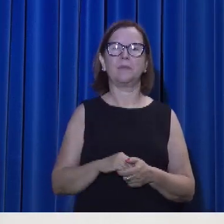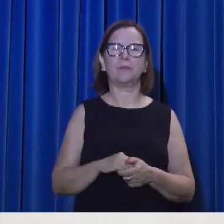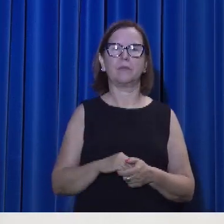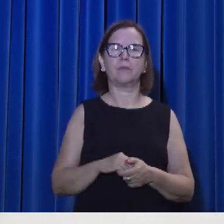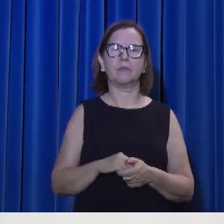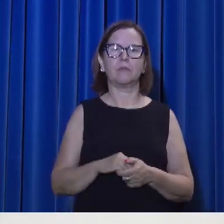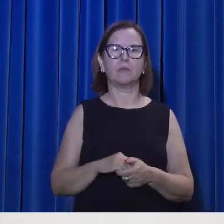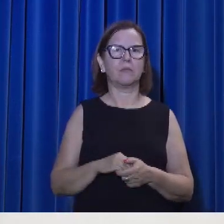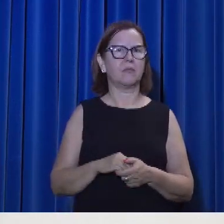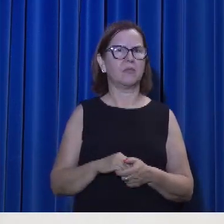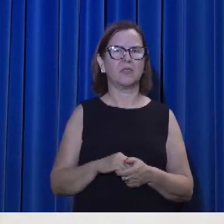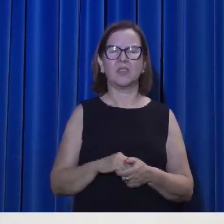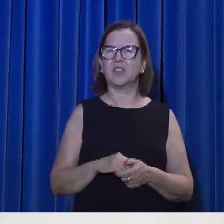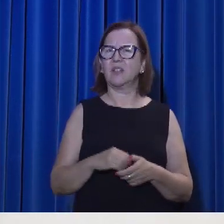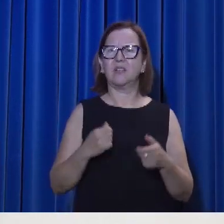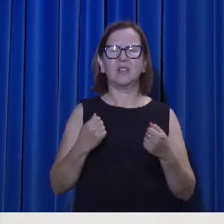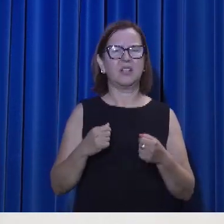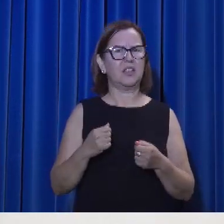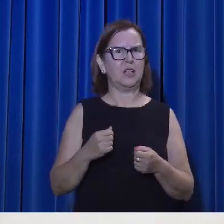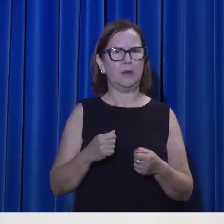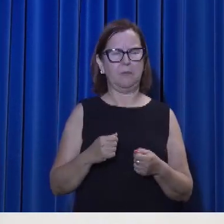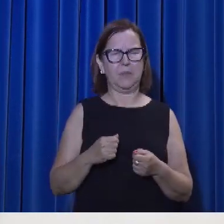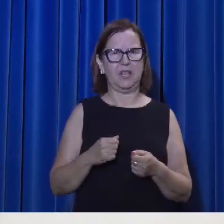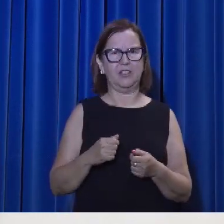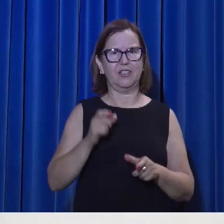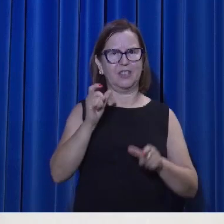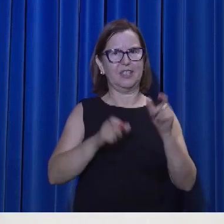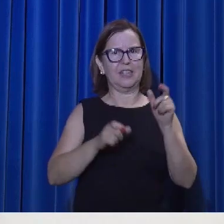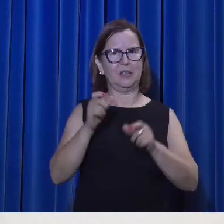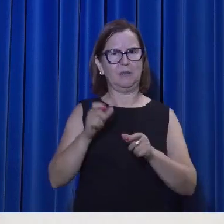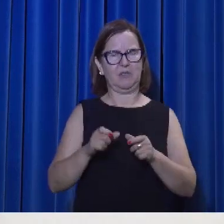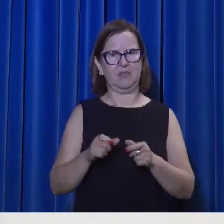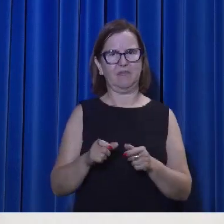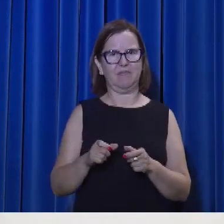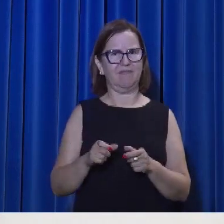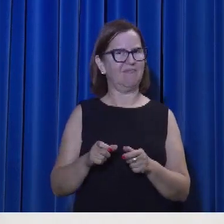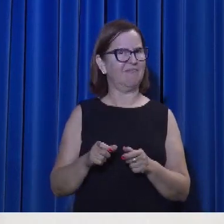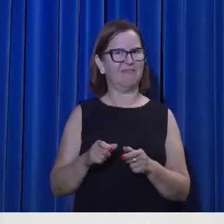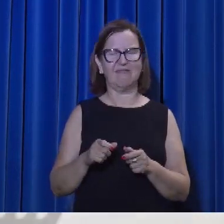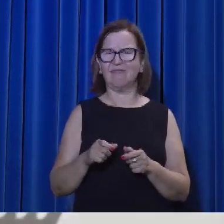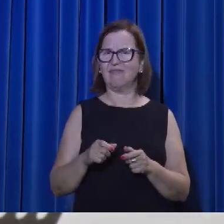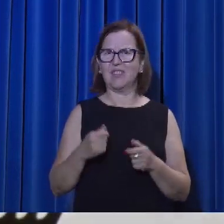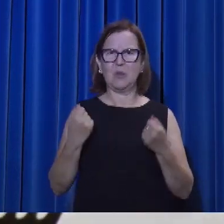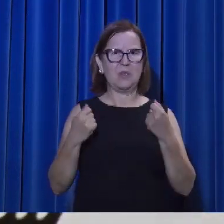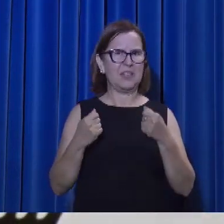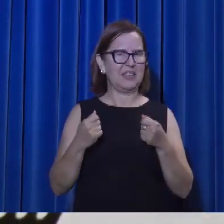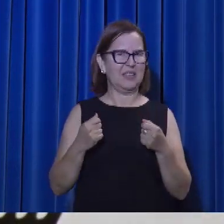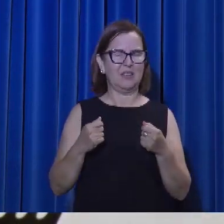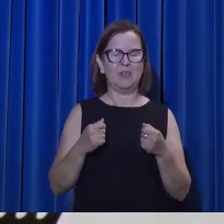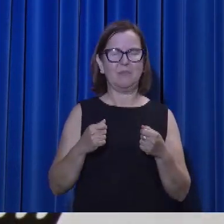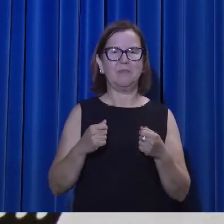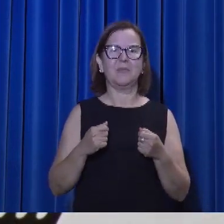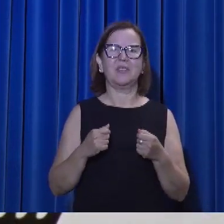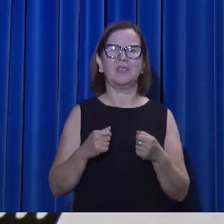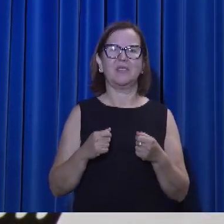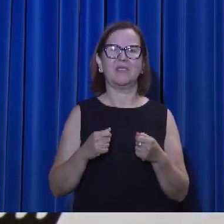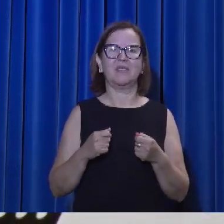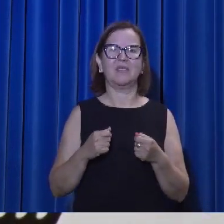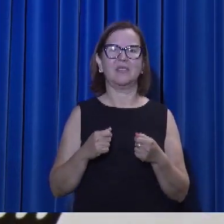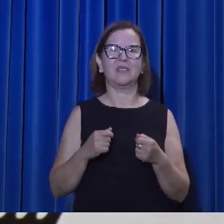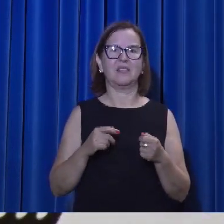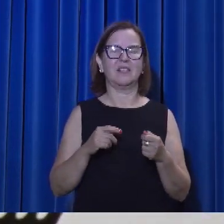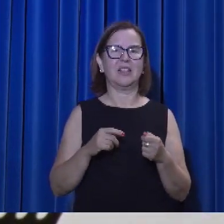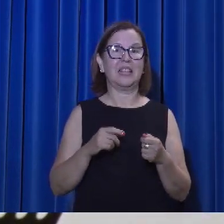Não depende do homem. Não depende da carne. não depende do sangue, mas